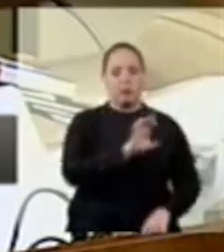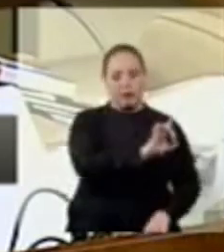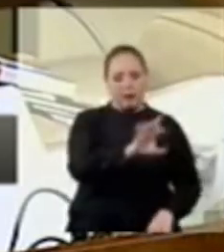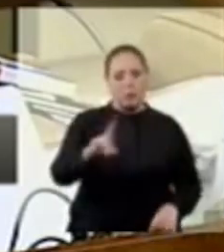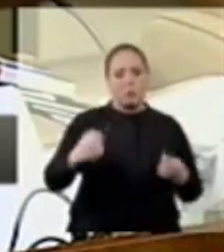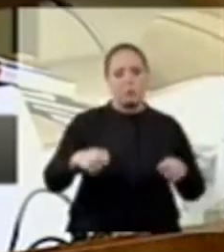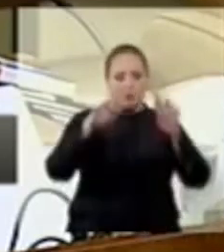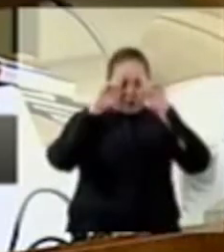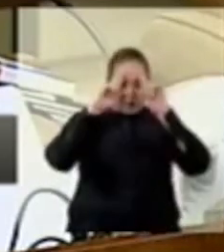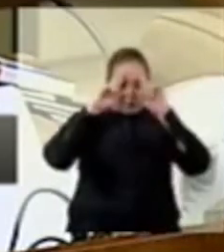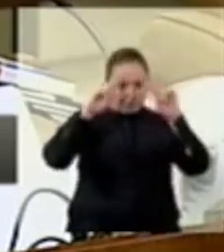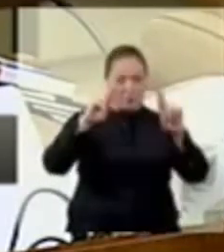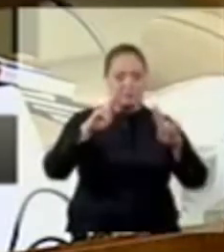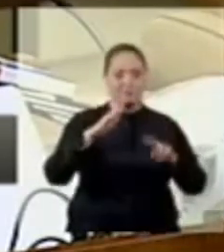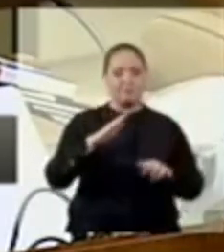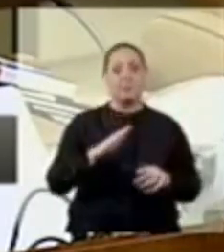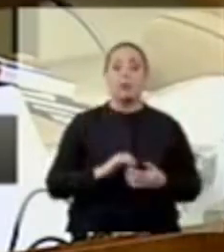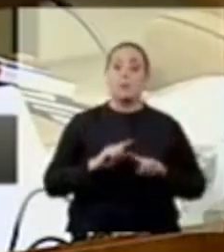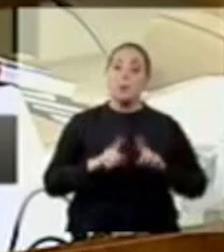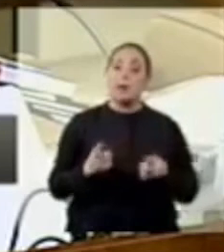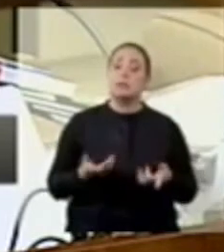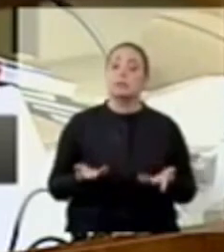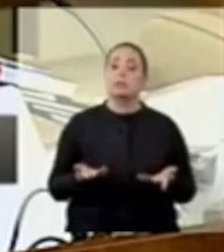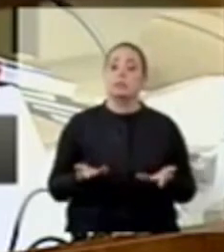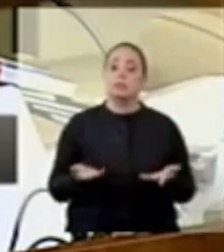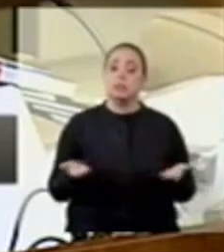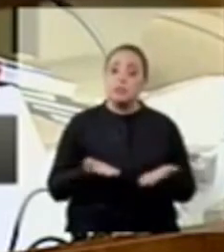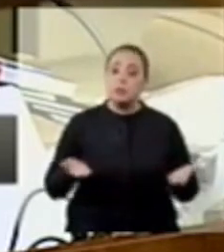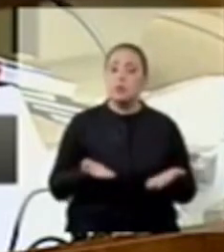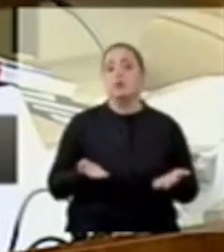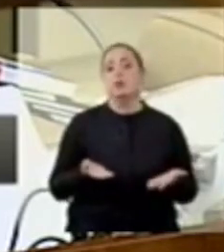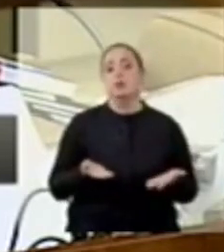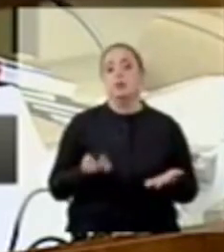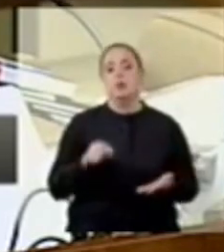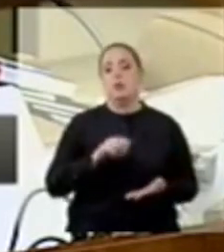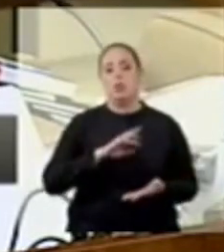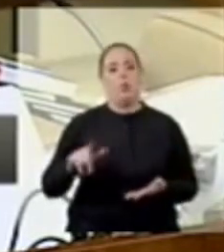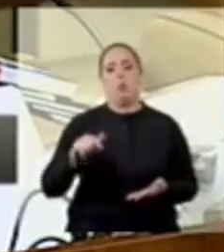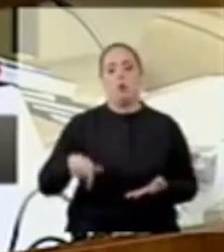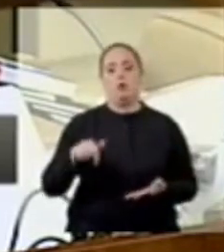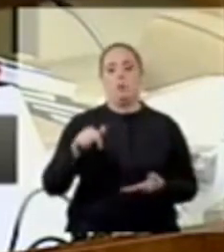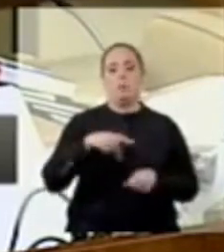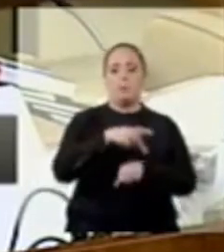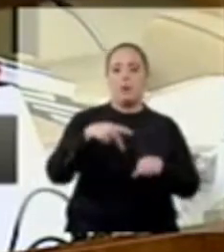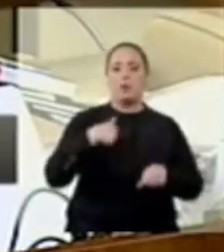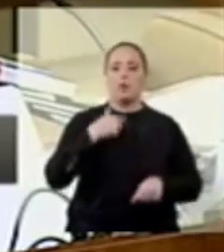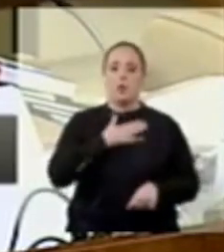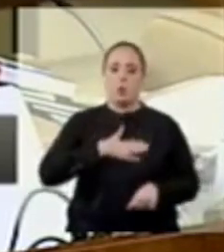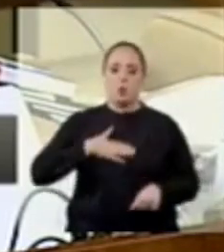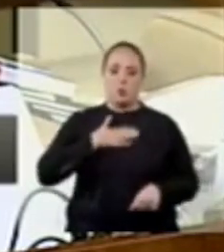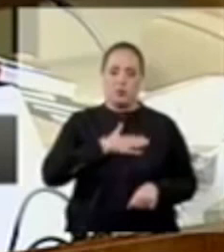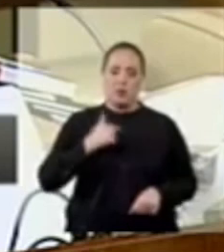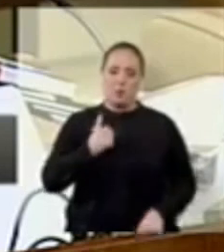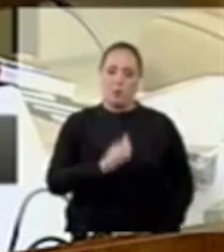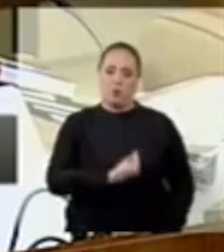e consideração agora esse não é o país que eu gostaria de deixar para os meus